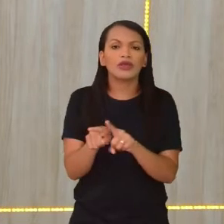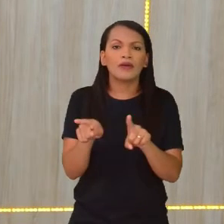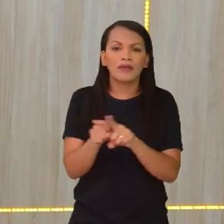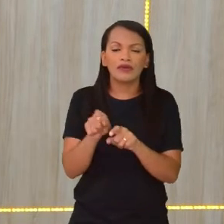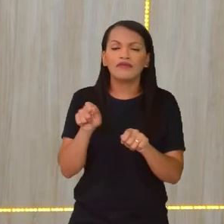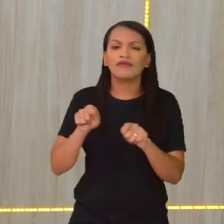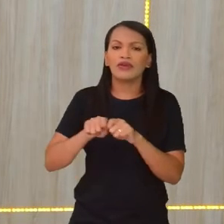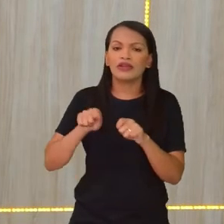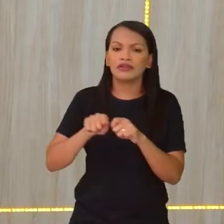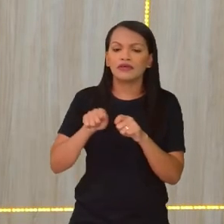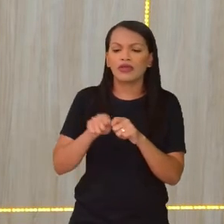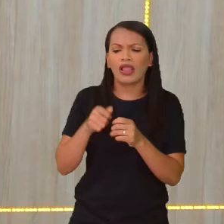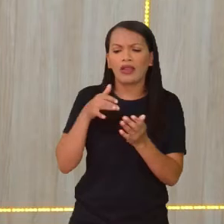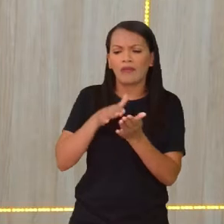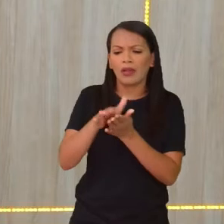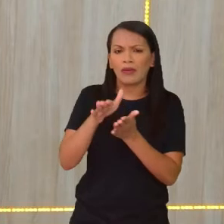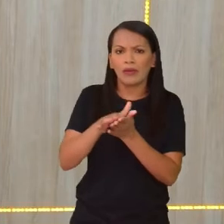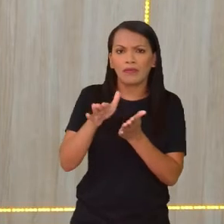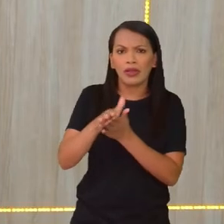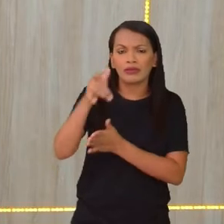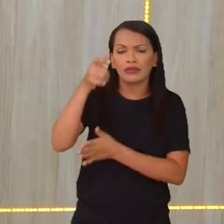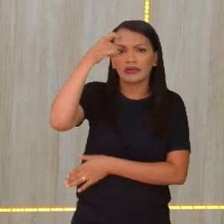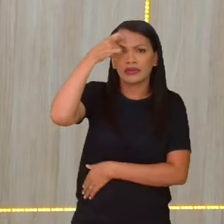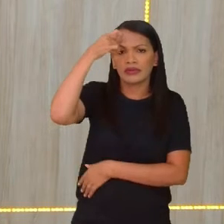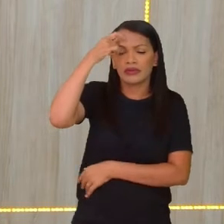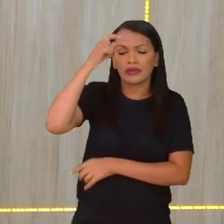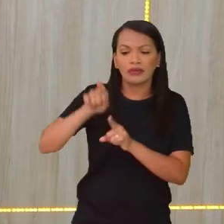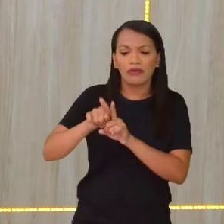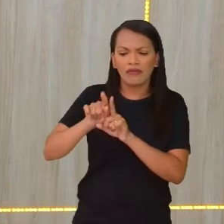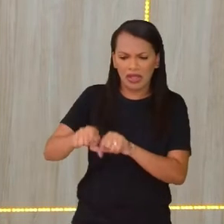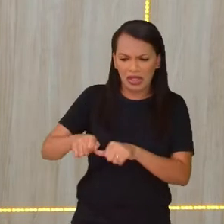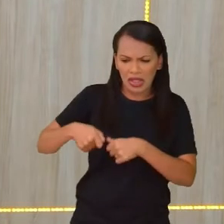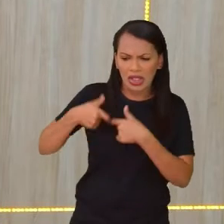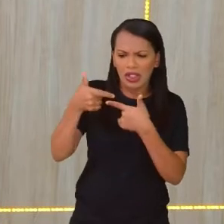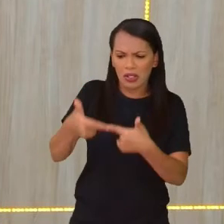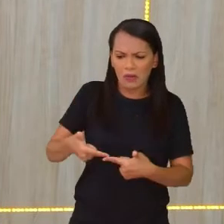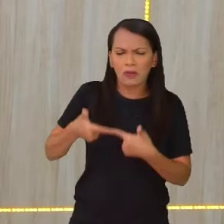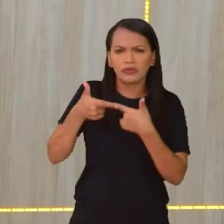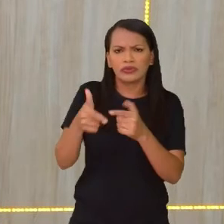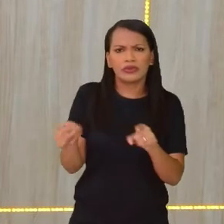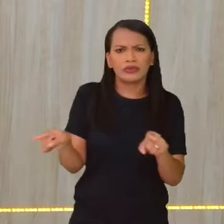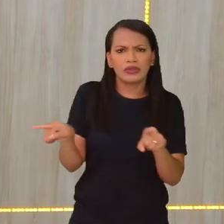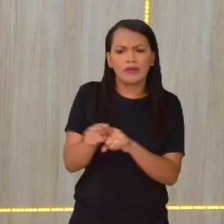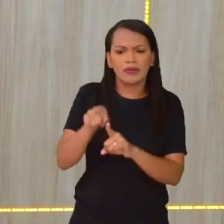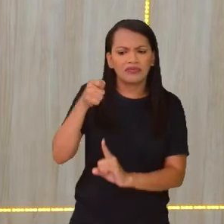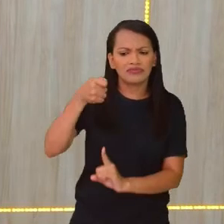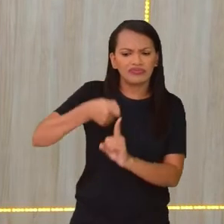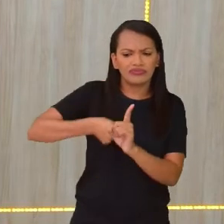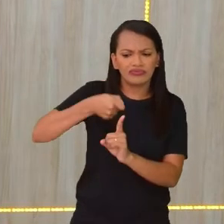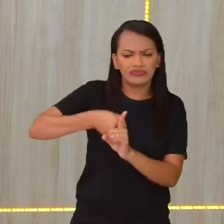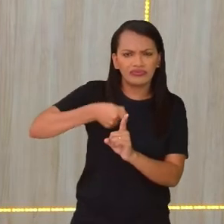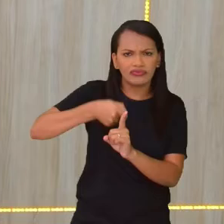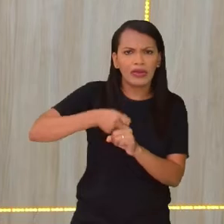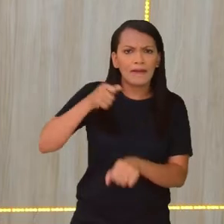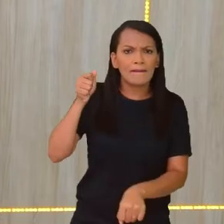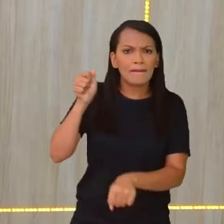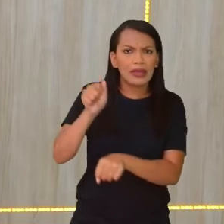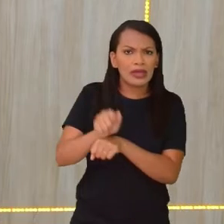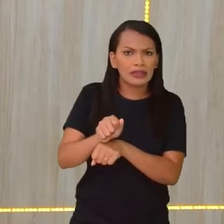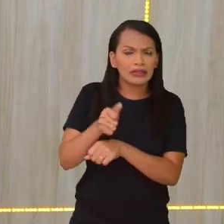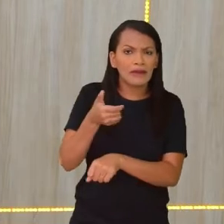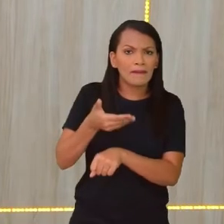material de conscientização e que vai para o embate quando é necessário também para combater, né, essas práticas, né,